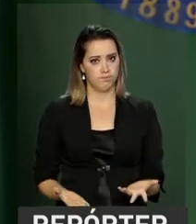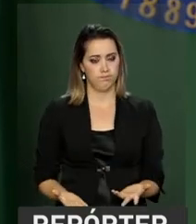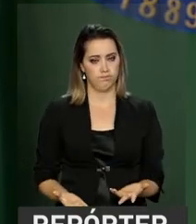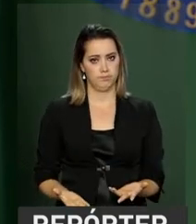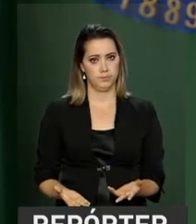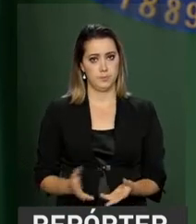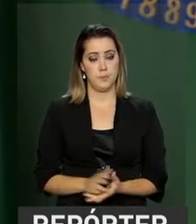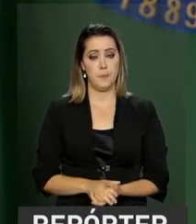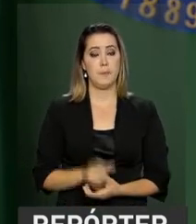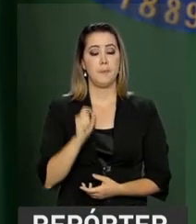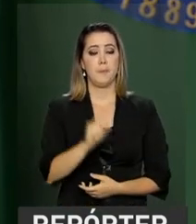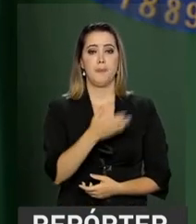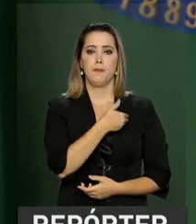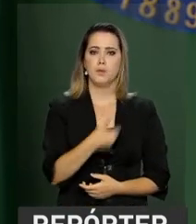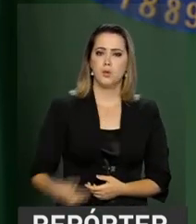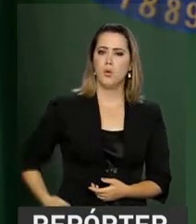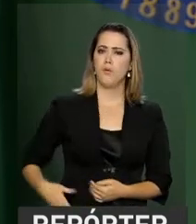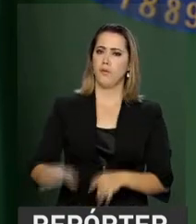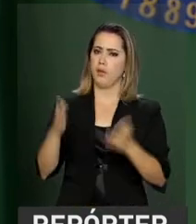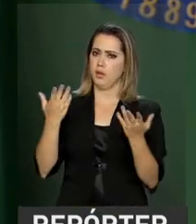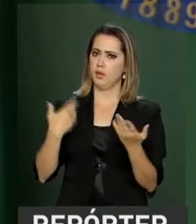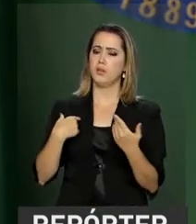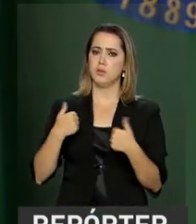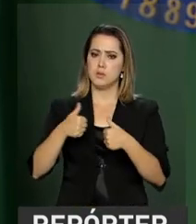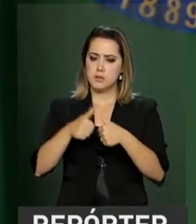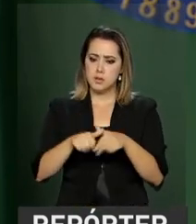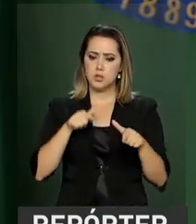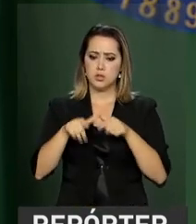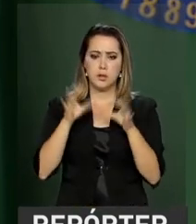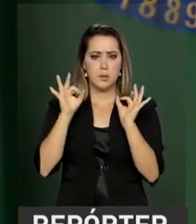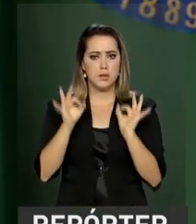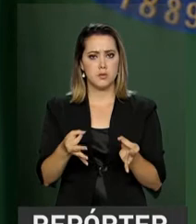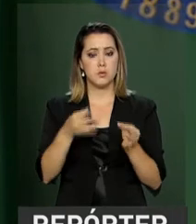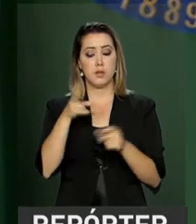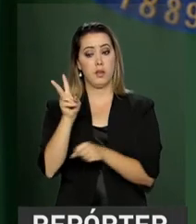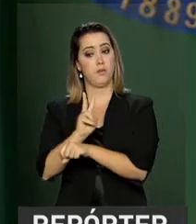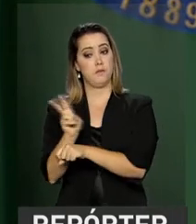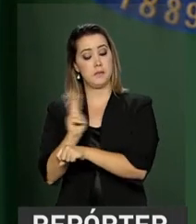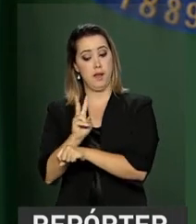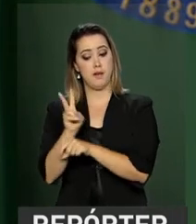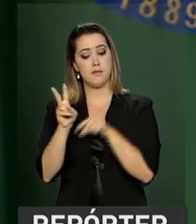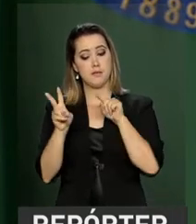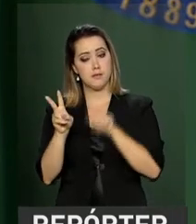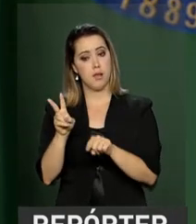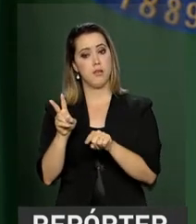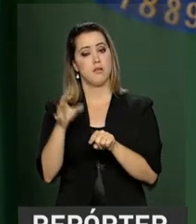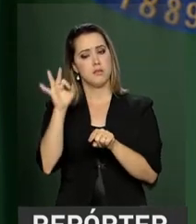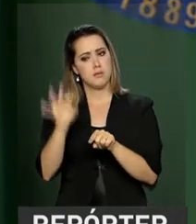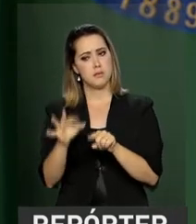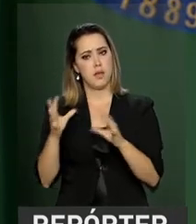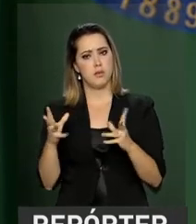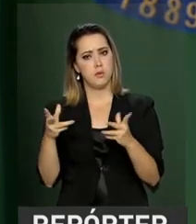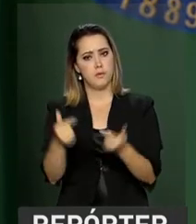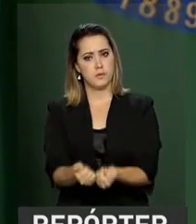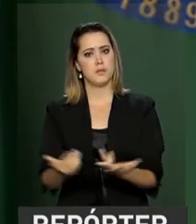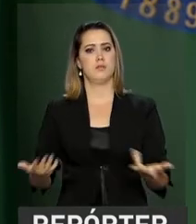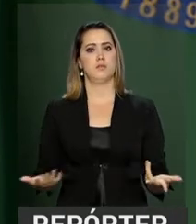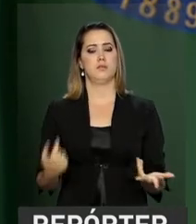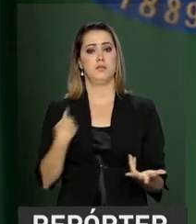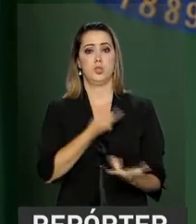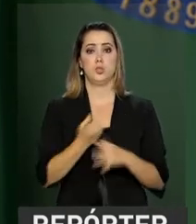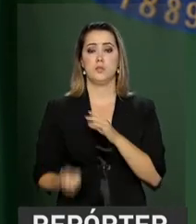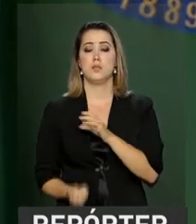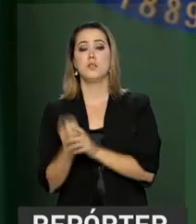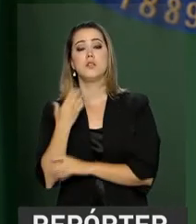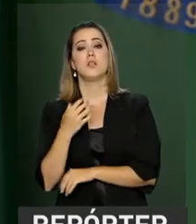para que o estado cumpra seu papel de supervisão com eficiência é que nós criamos